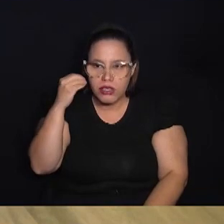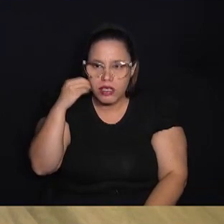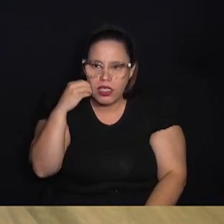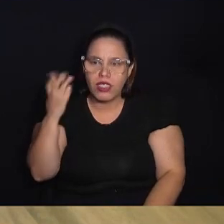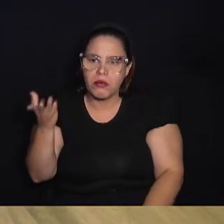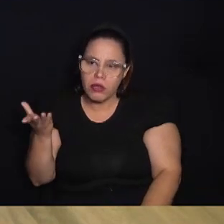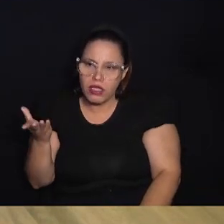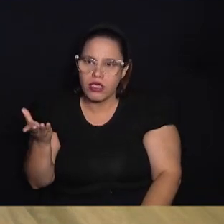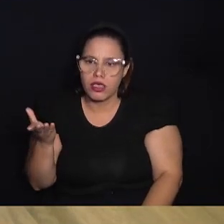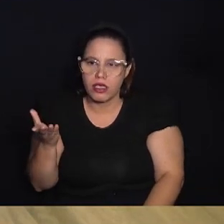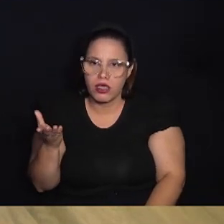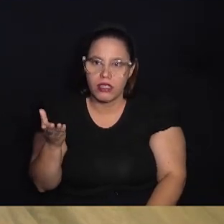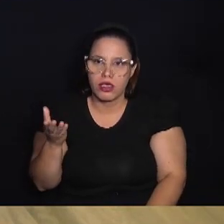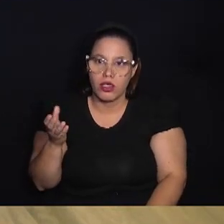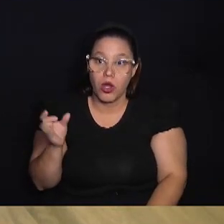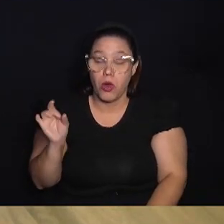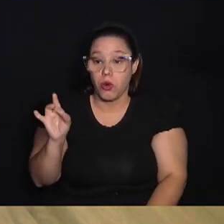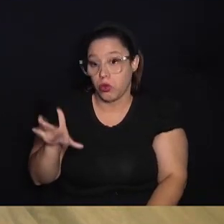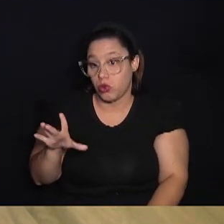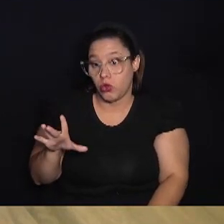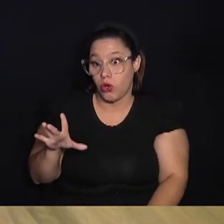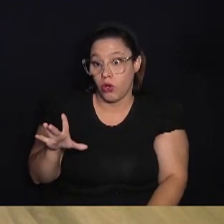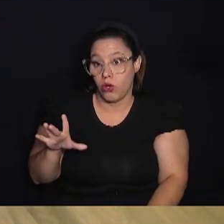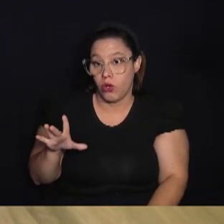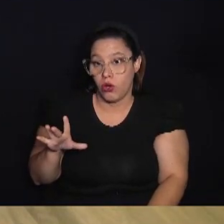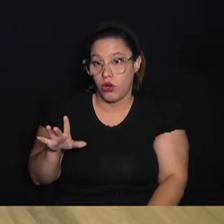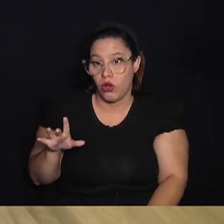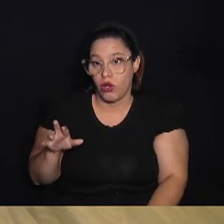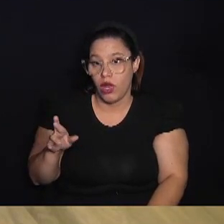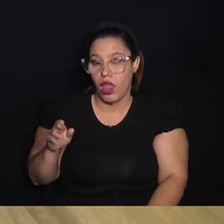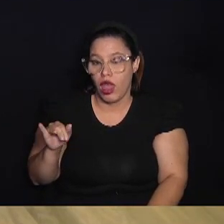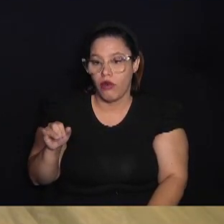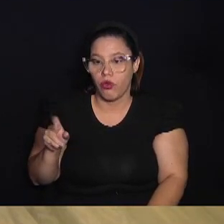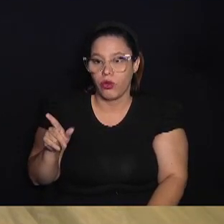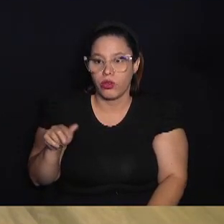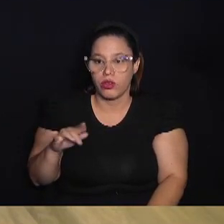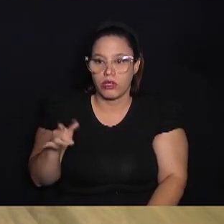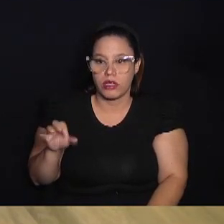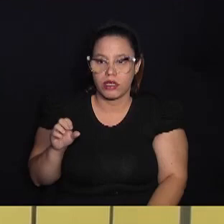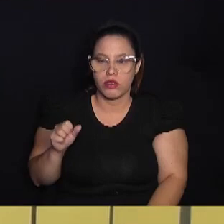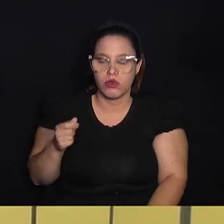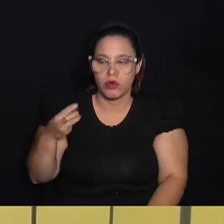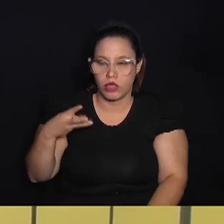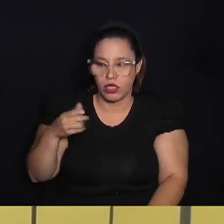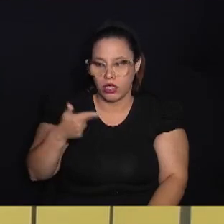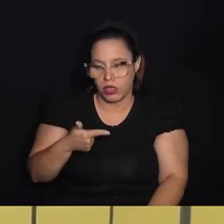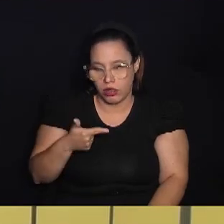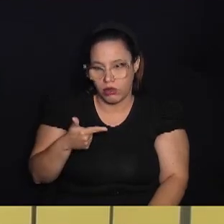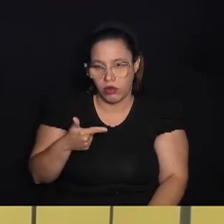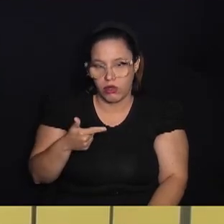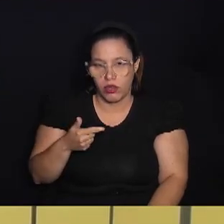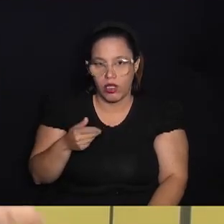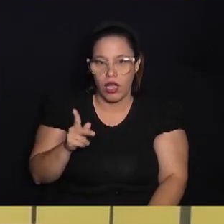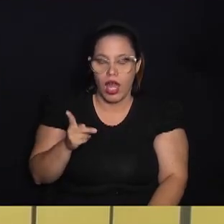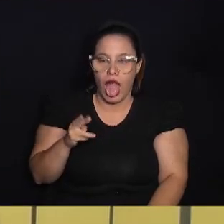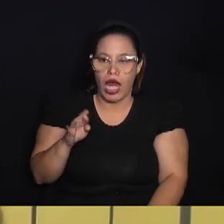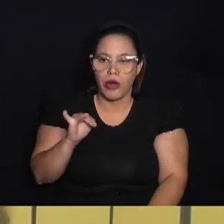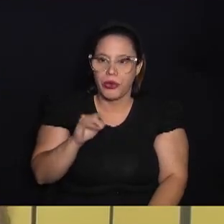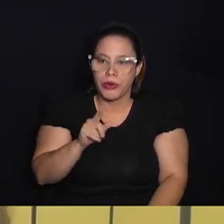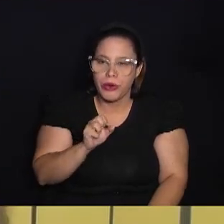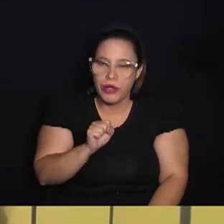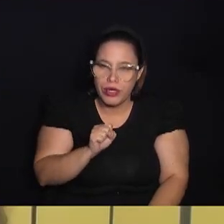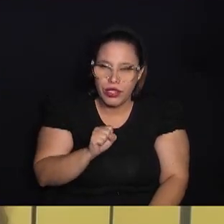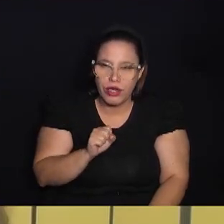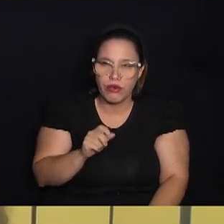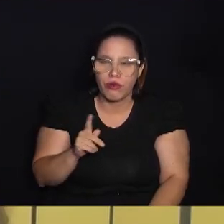alguma coisa lá mas não é só isso eu conto por exemplo a história da Revolução de 32 do alato falo do do Hércules Florence pra gente não